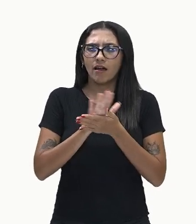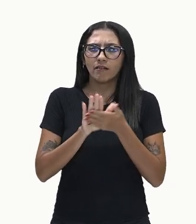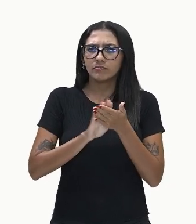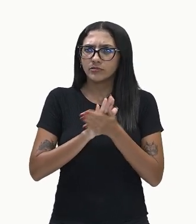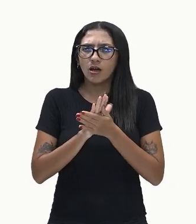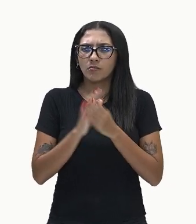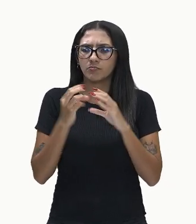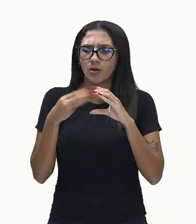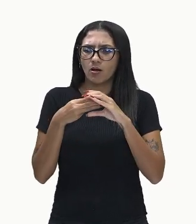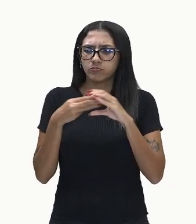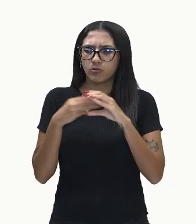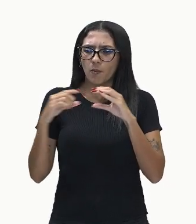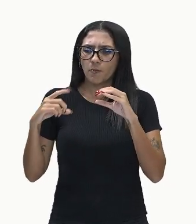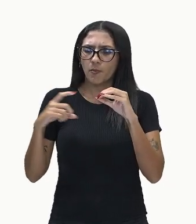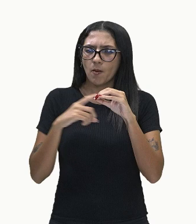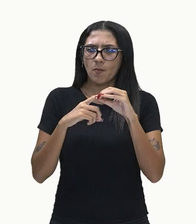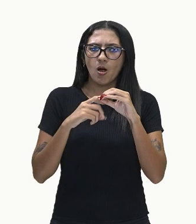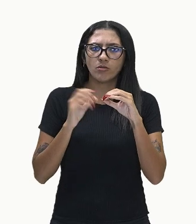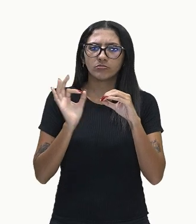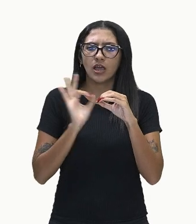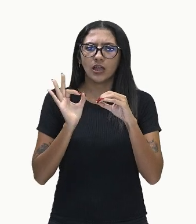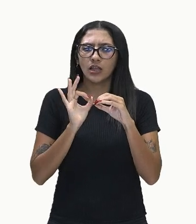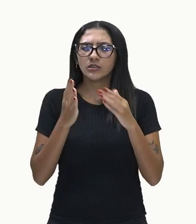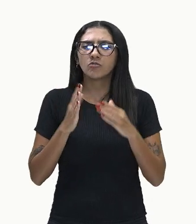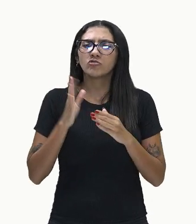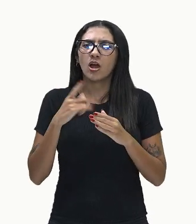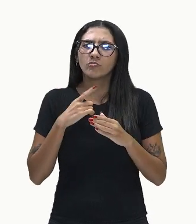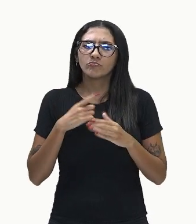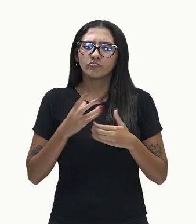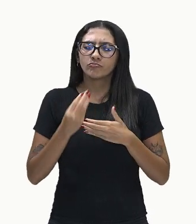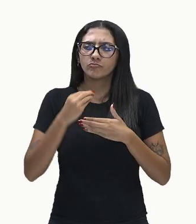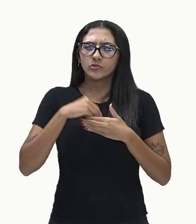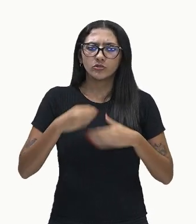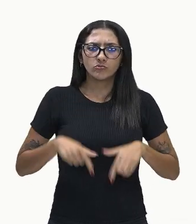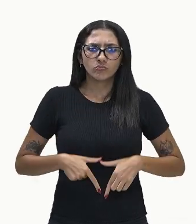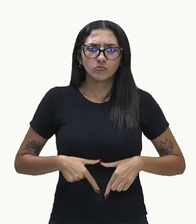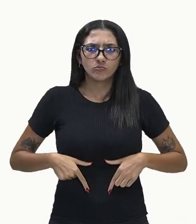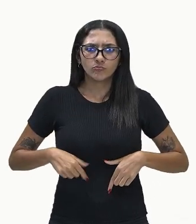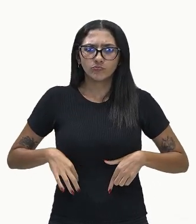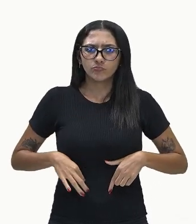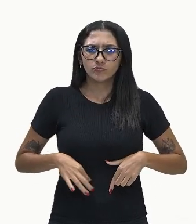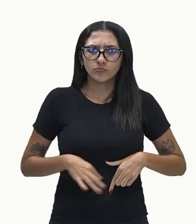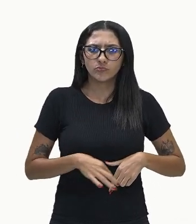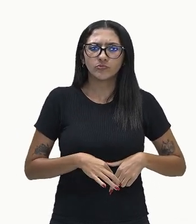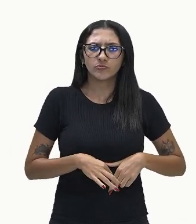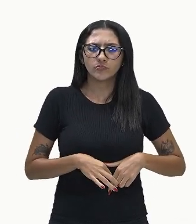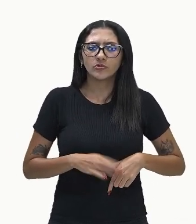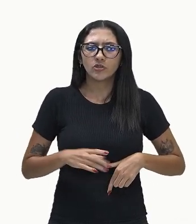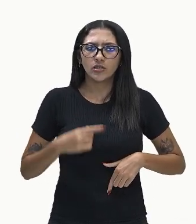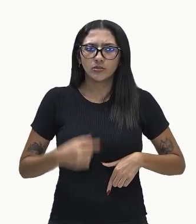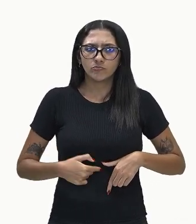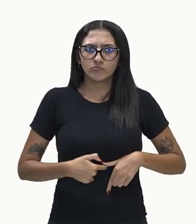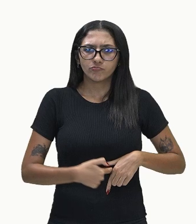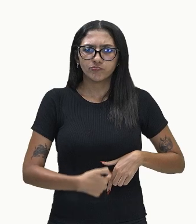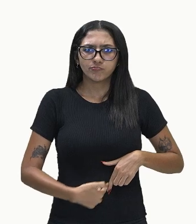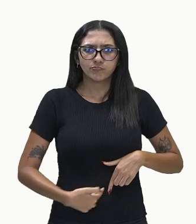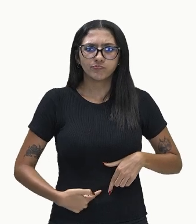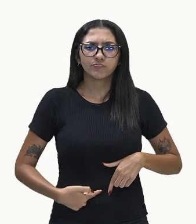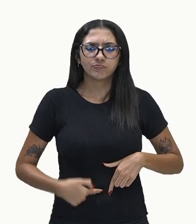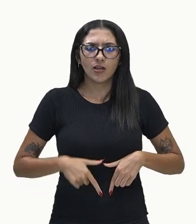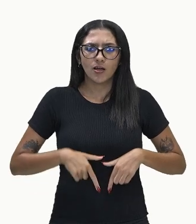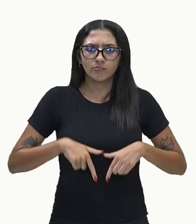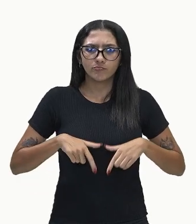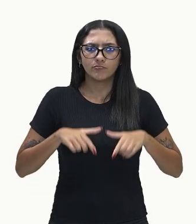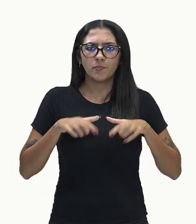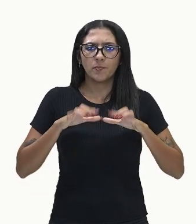estando aqui, ó, no útero, aqui você observa o endométrio, né?